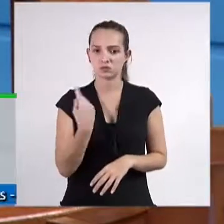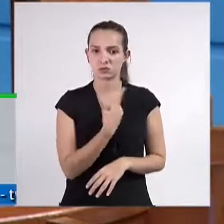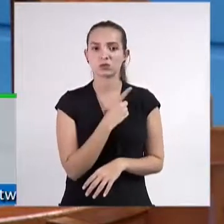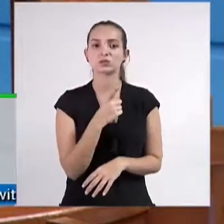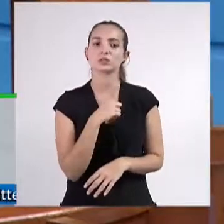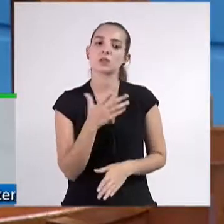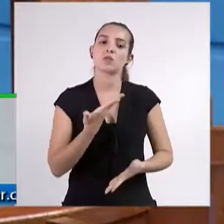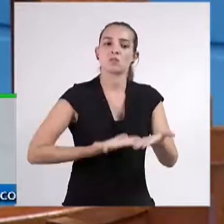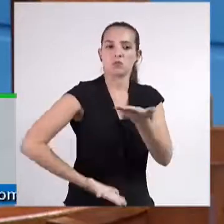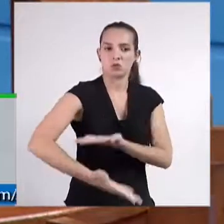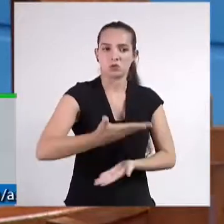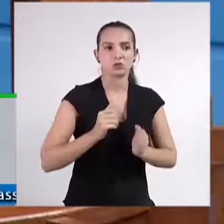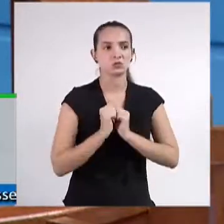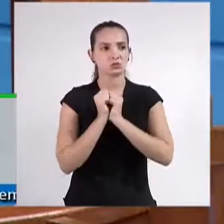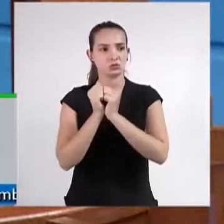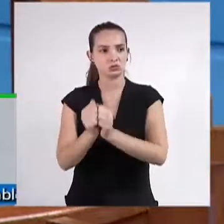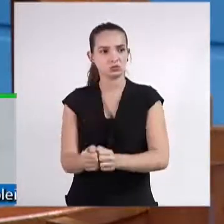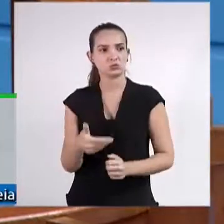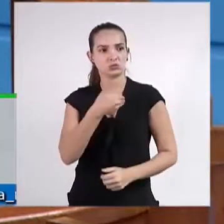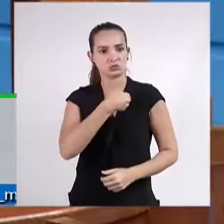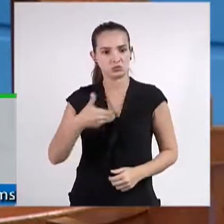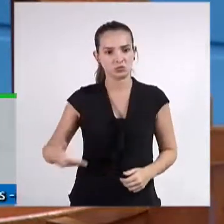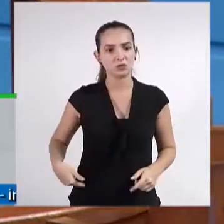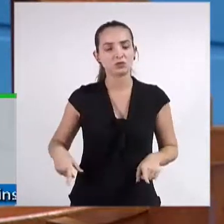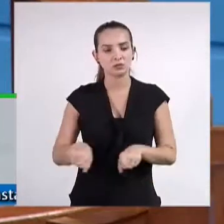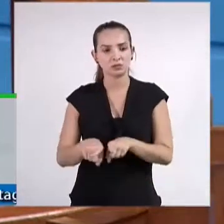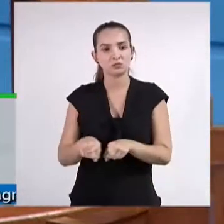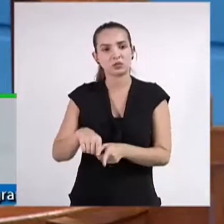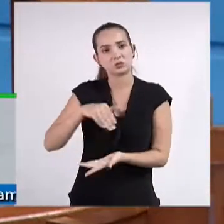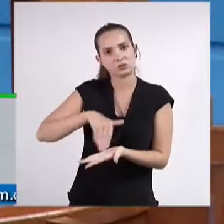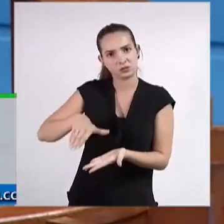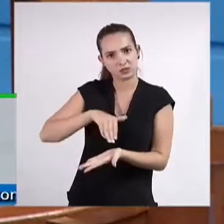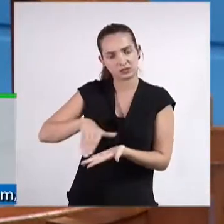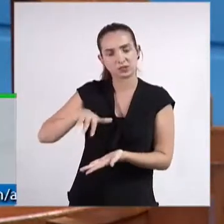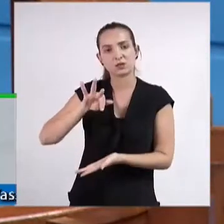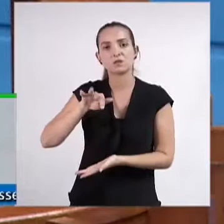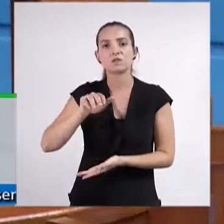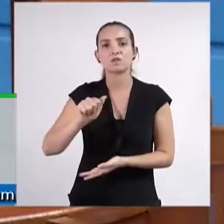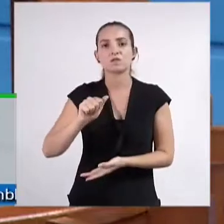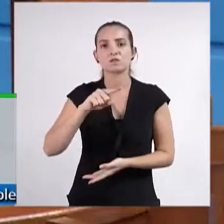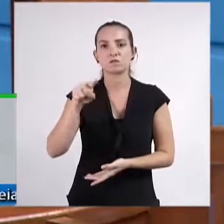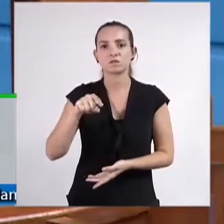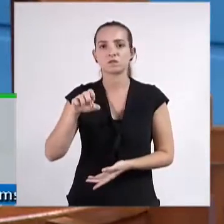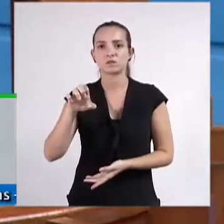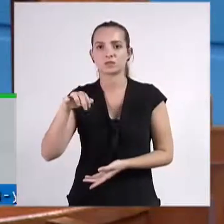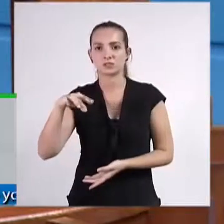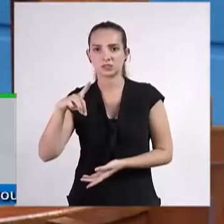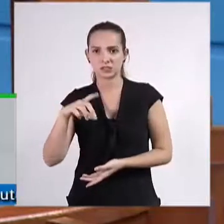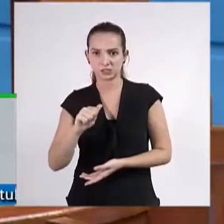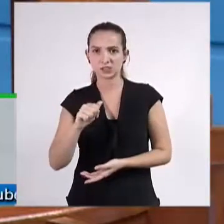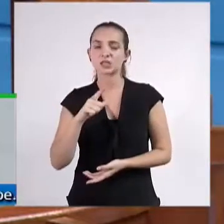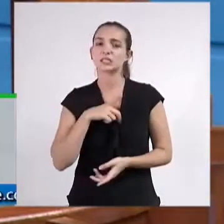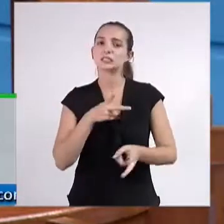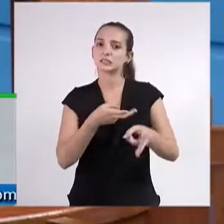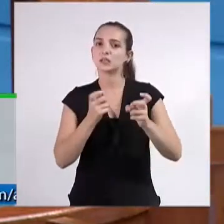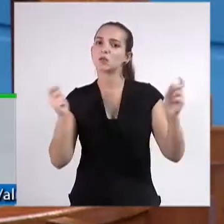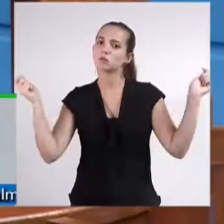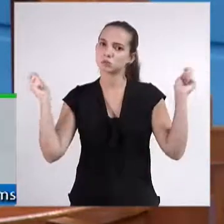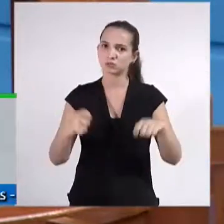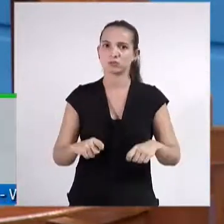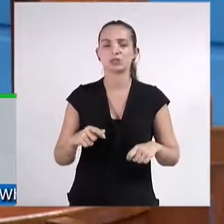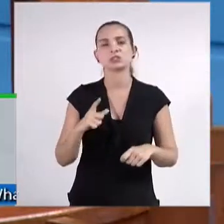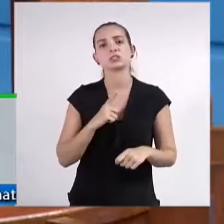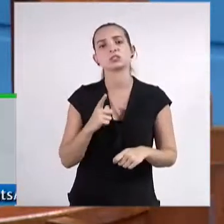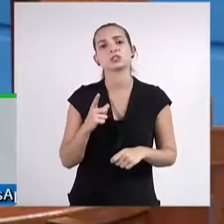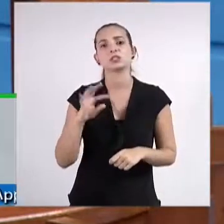com o governo, com o secretário de Fazenda, para ver dessa possibilidade, dessa modificação da faixa de